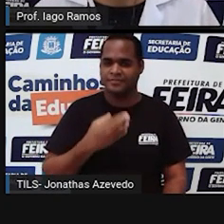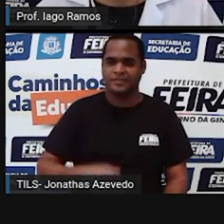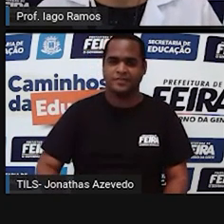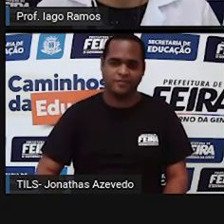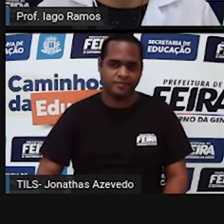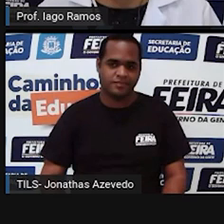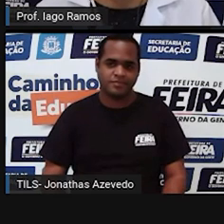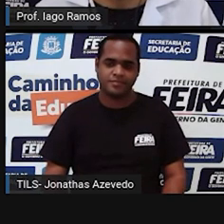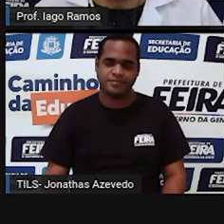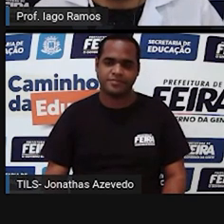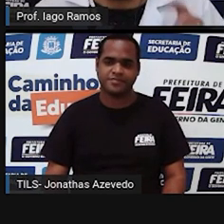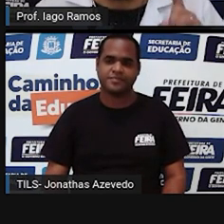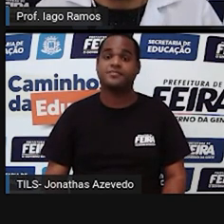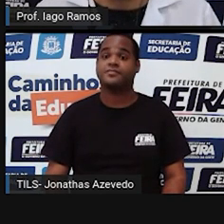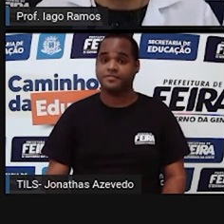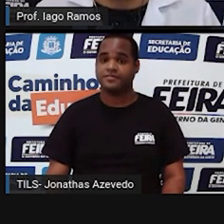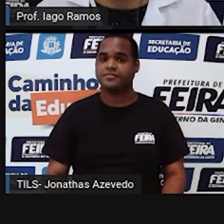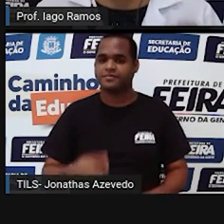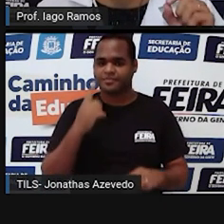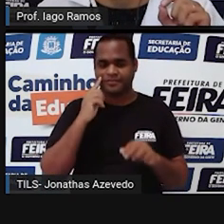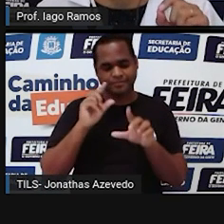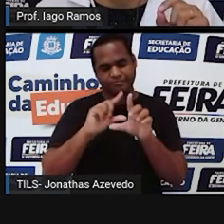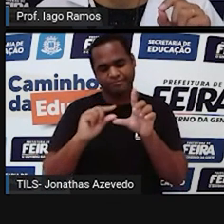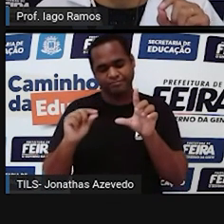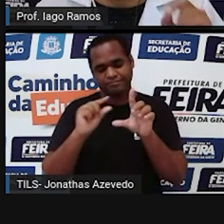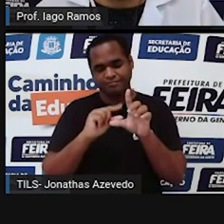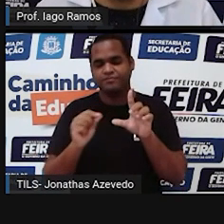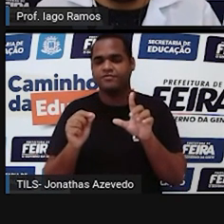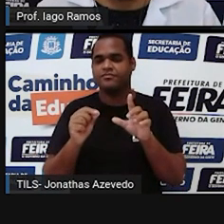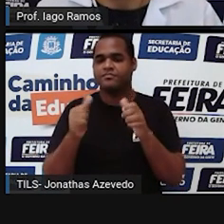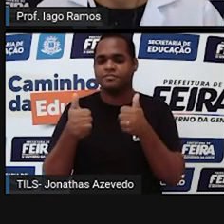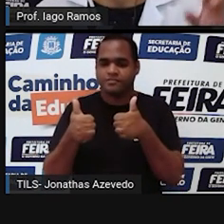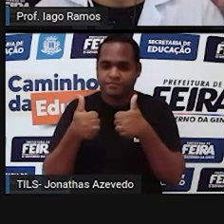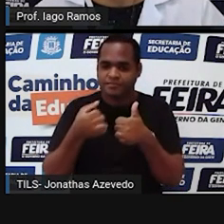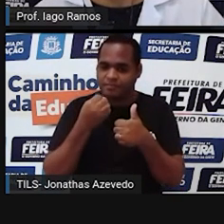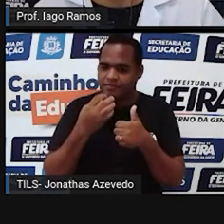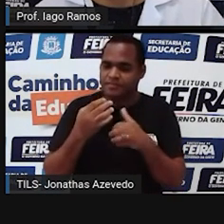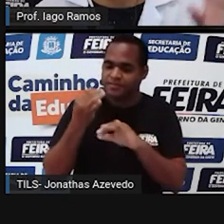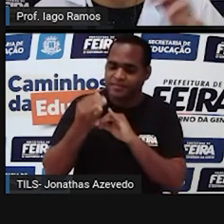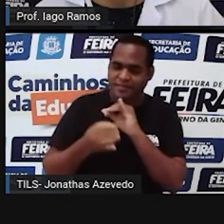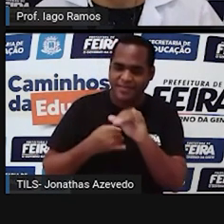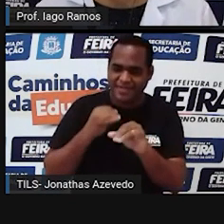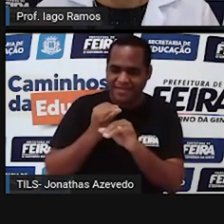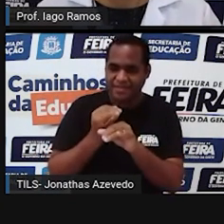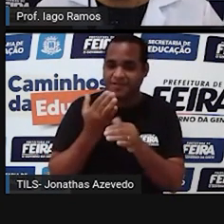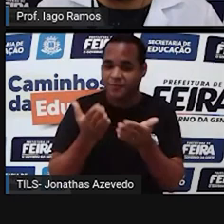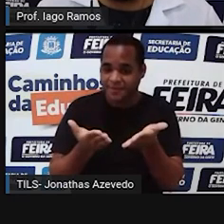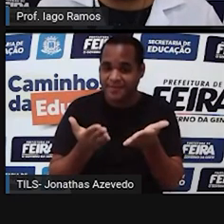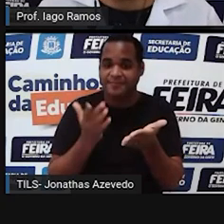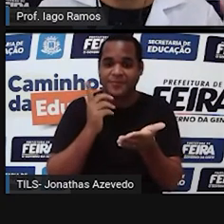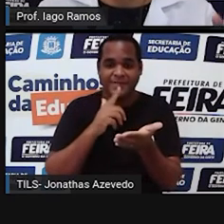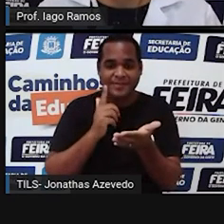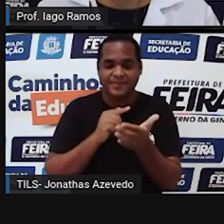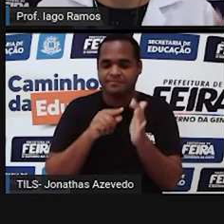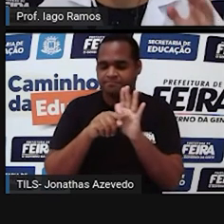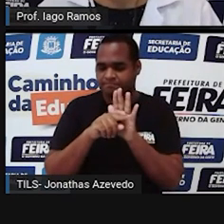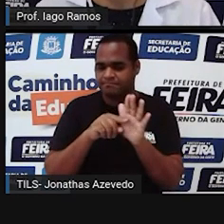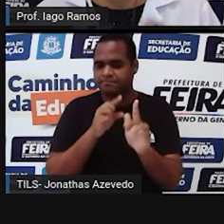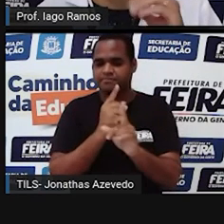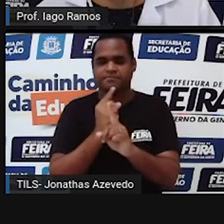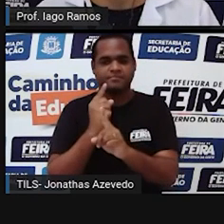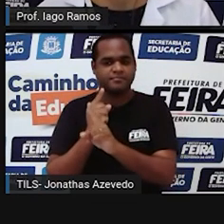Esse site que aparece aí foi o site, né, consultado para trazer aquela pesquisa do